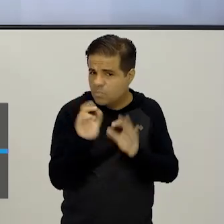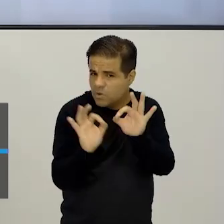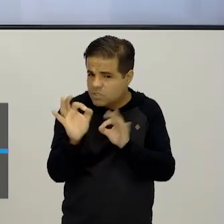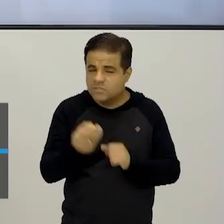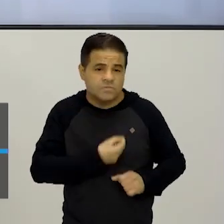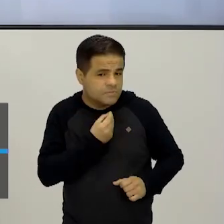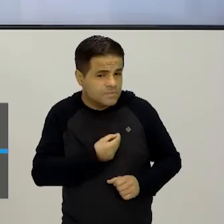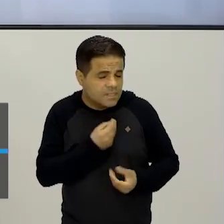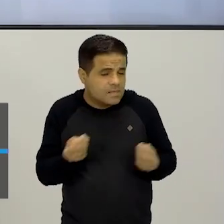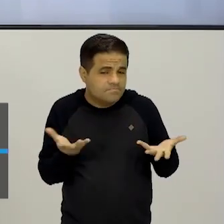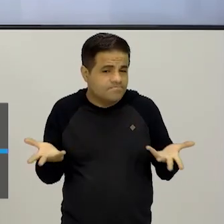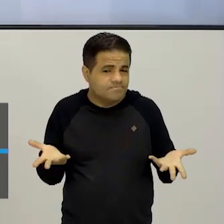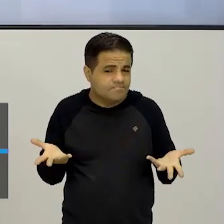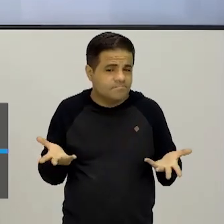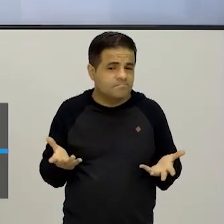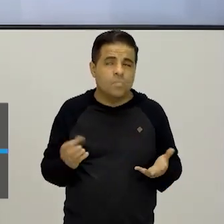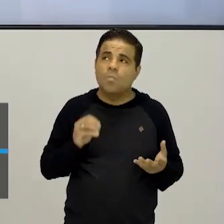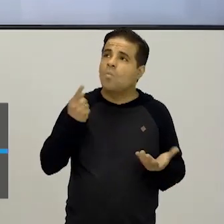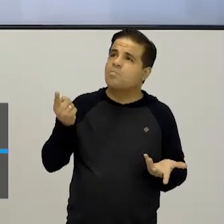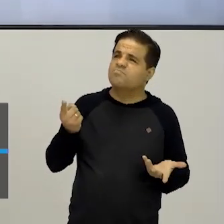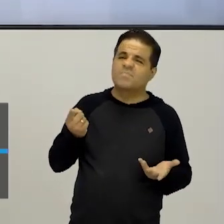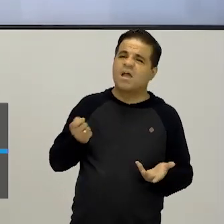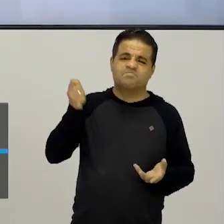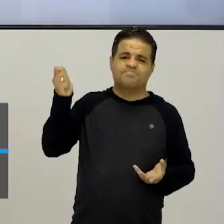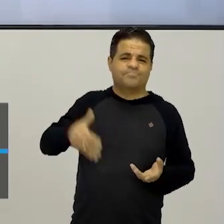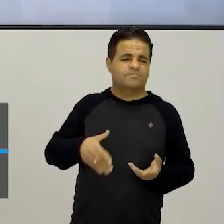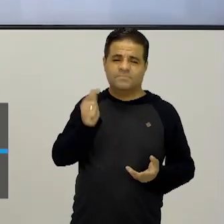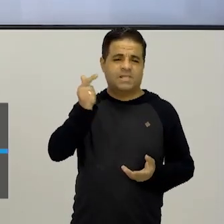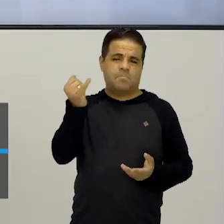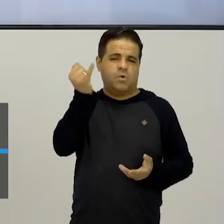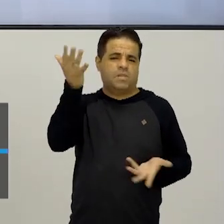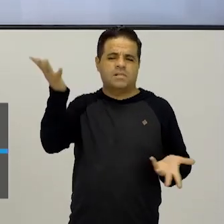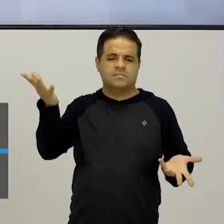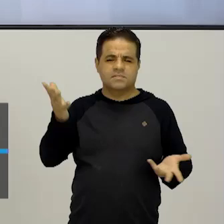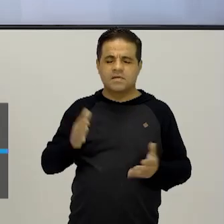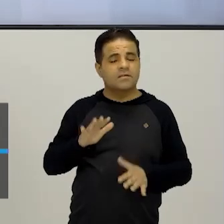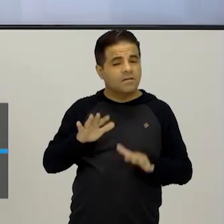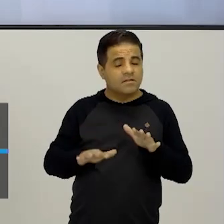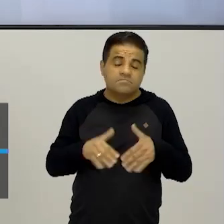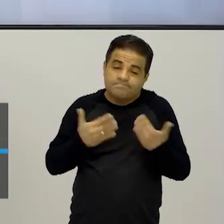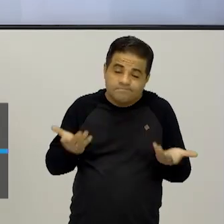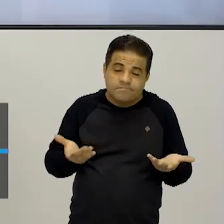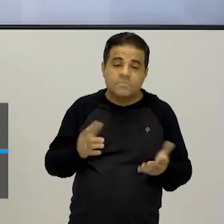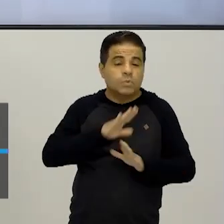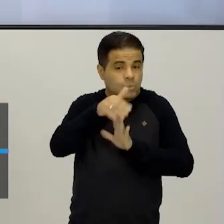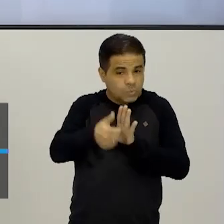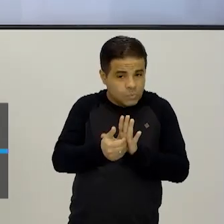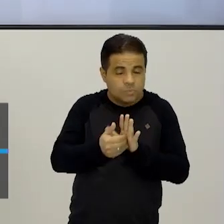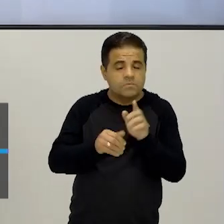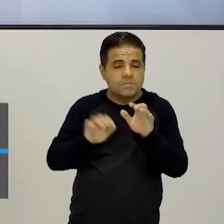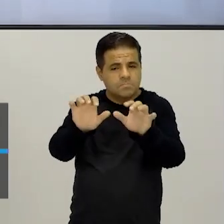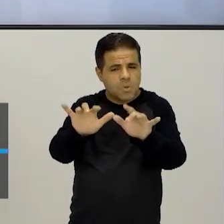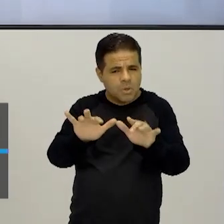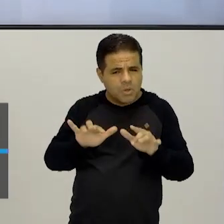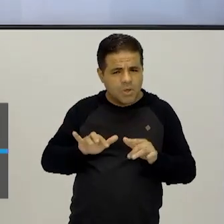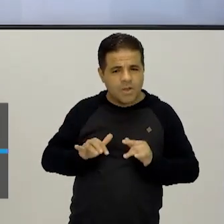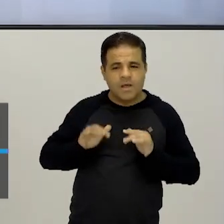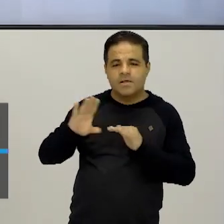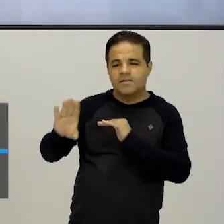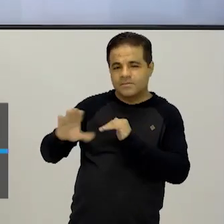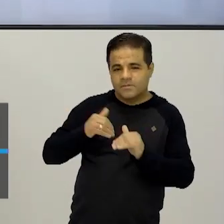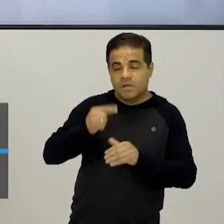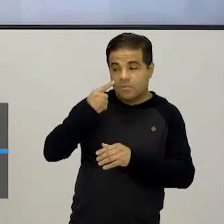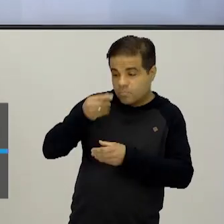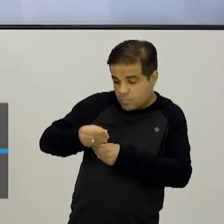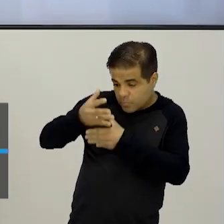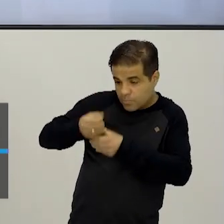vida? Ou talvez não tenha importância nenhuma? Não sei, vai depender, né? Então, tudo que você colocar aí, assim que for